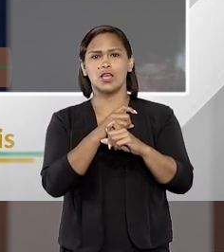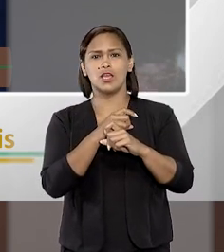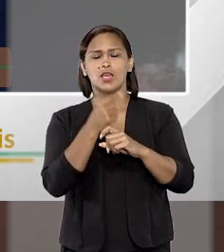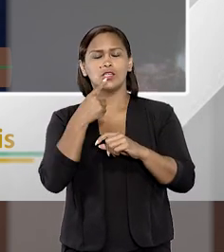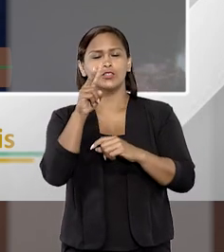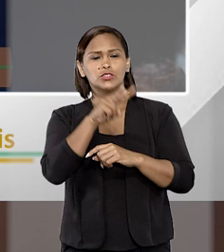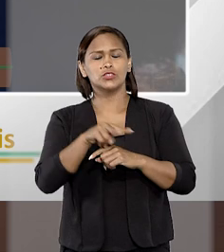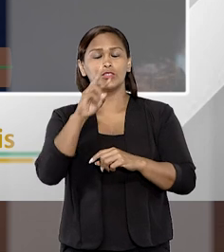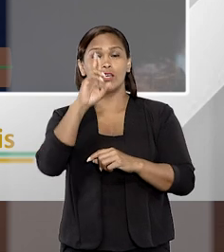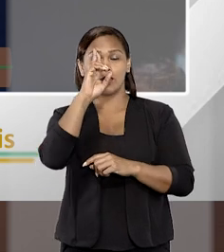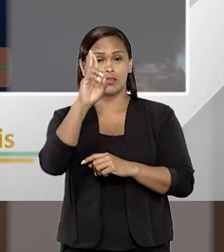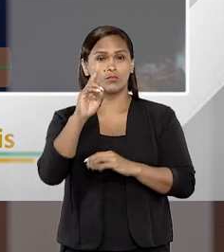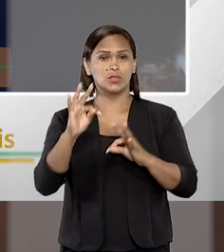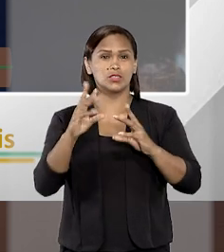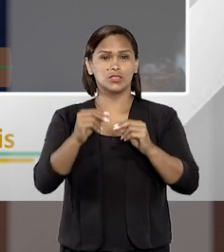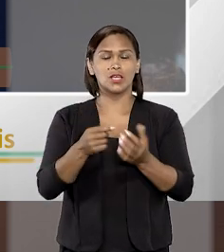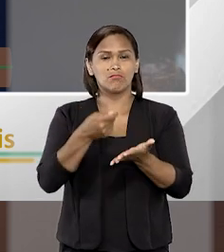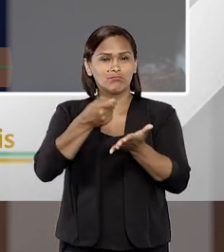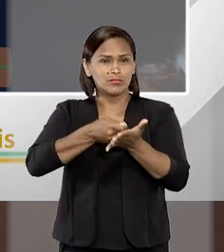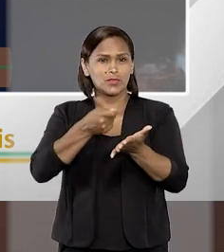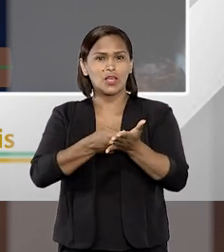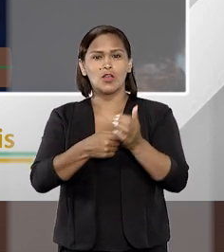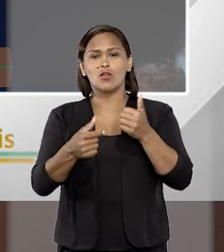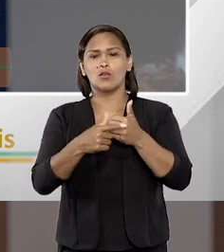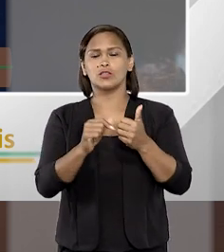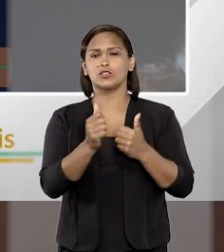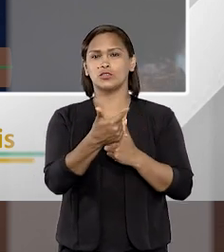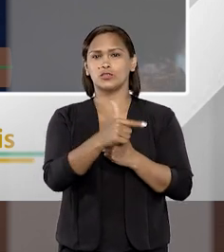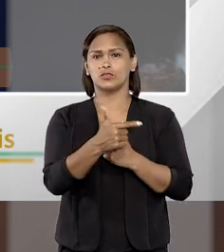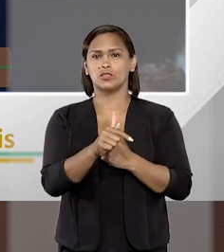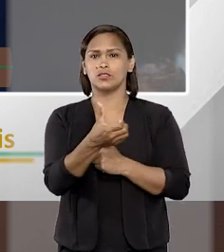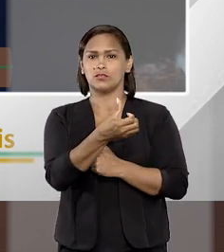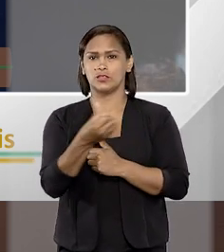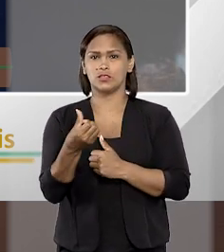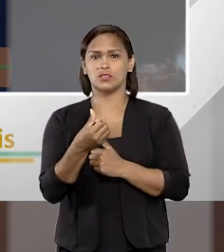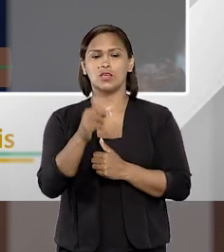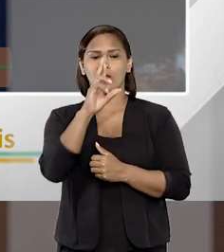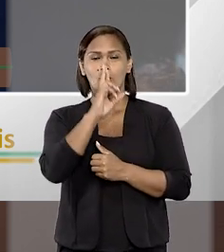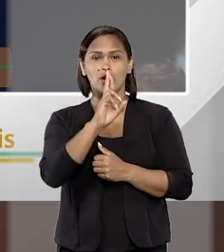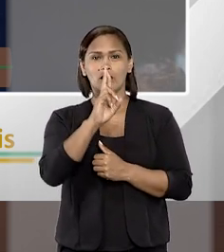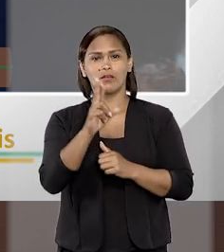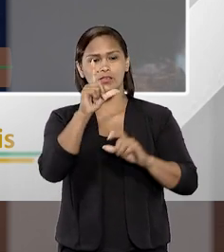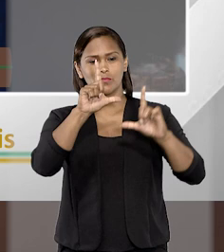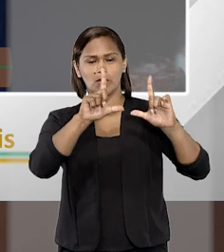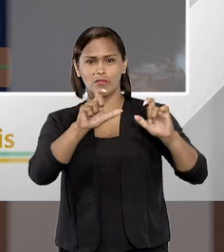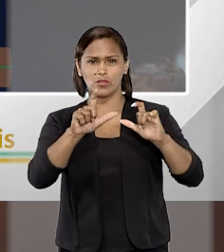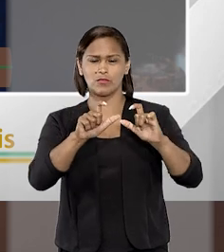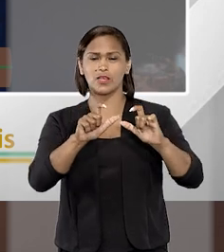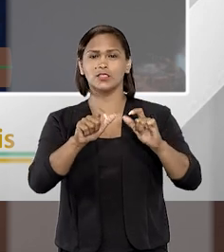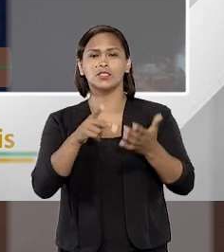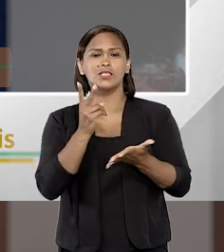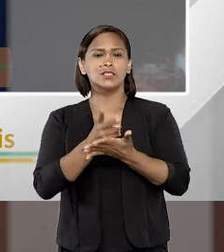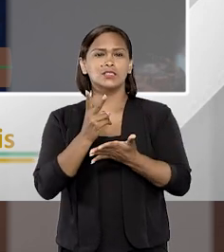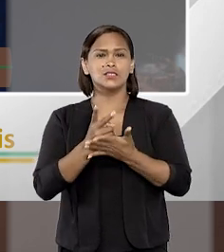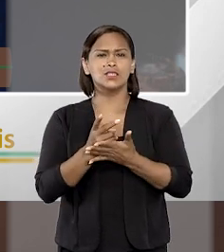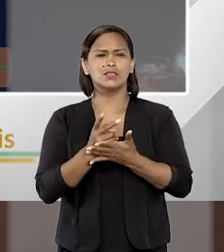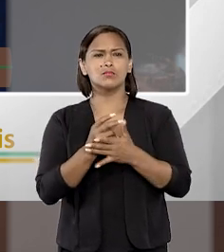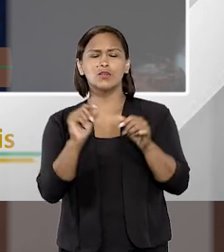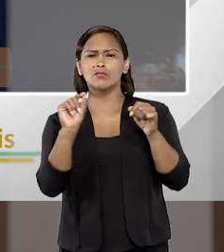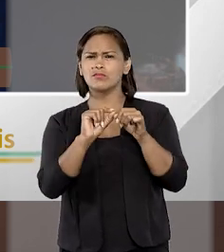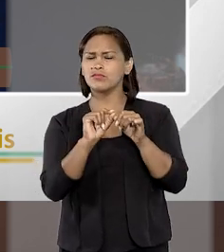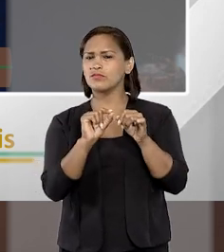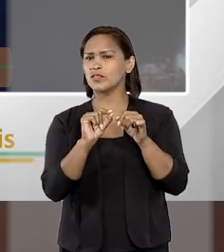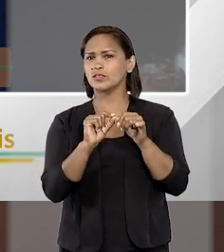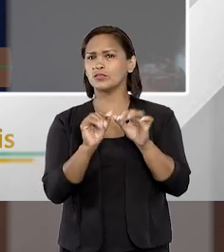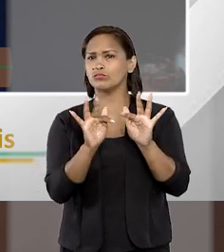se respeitar e devidamente o que diz o artigo 226 reconhecimento fotográfico quase sempre é feito de uma maneira